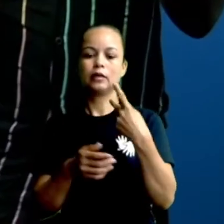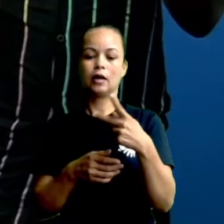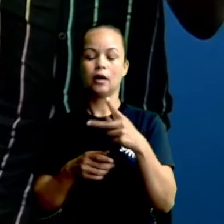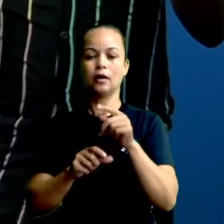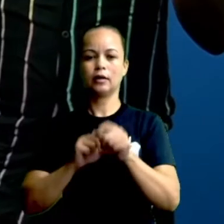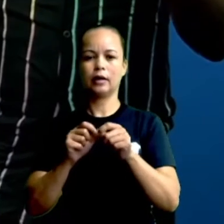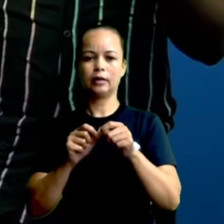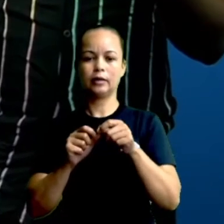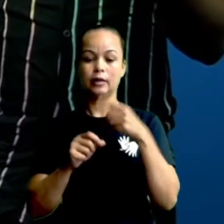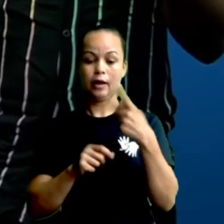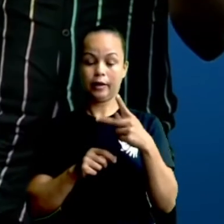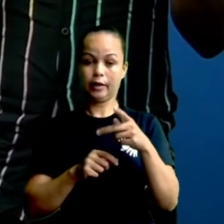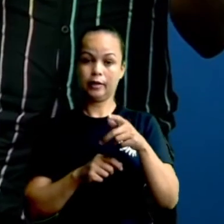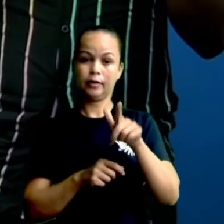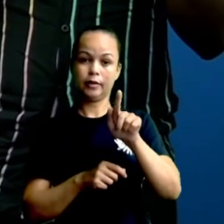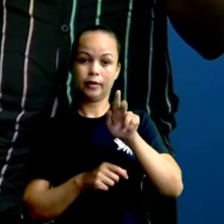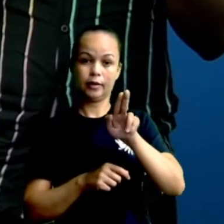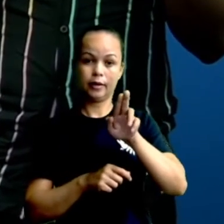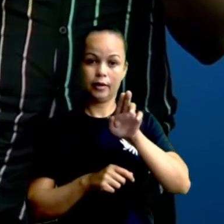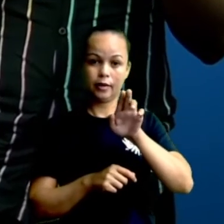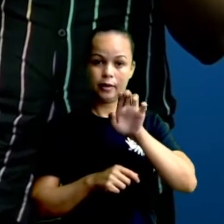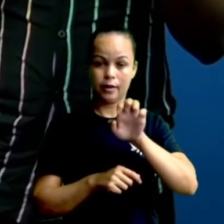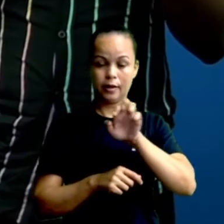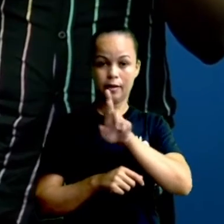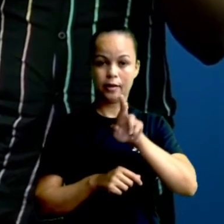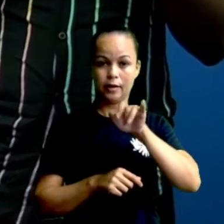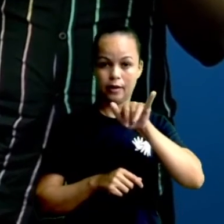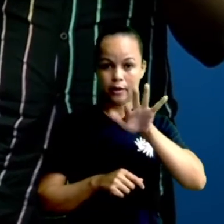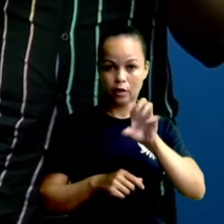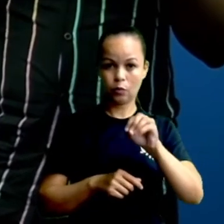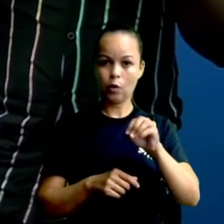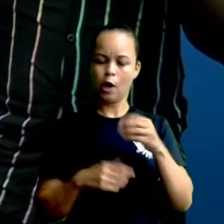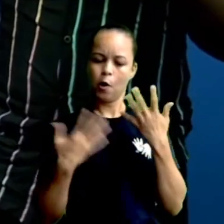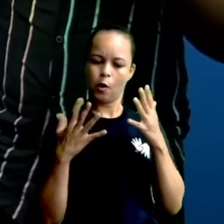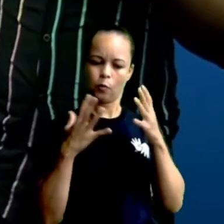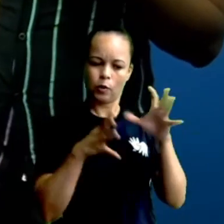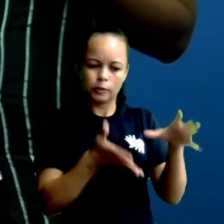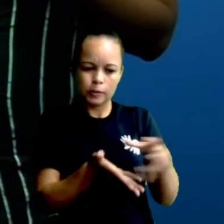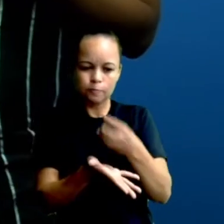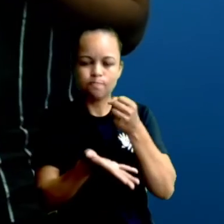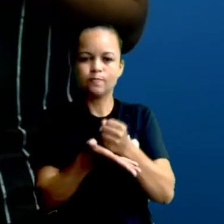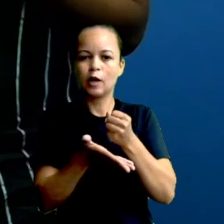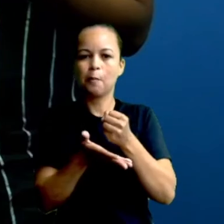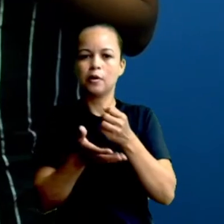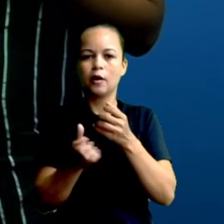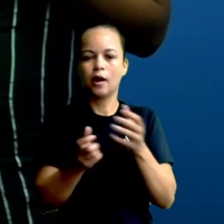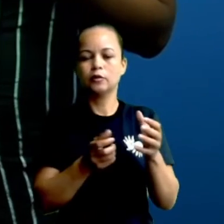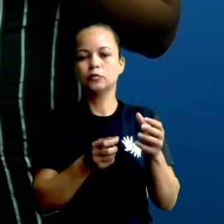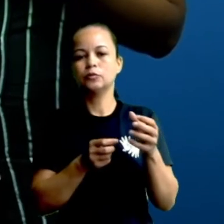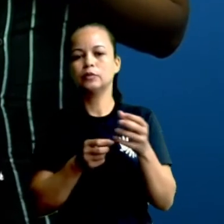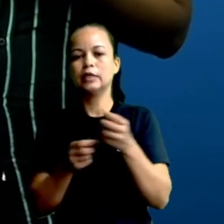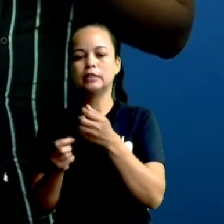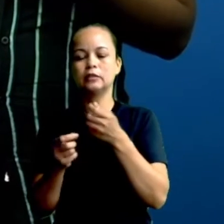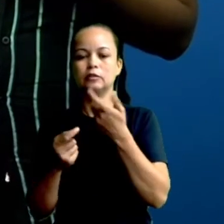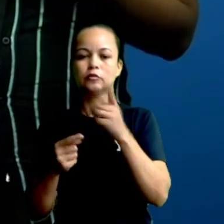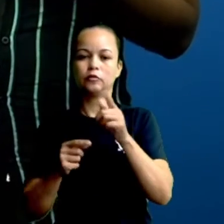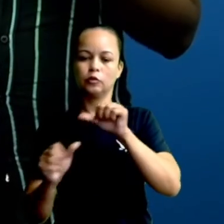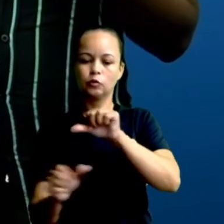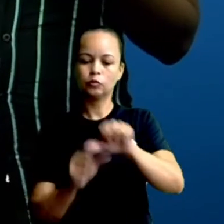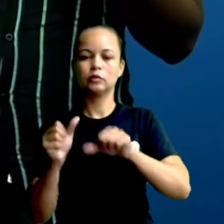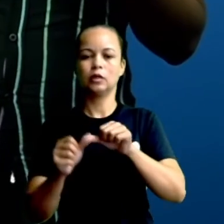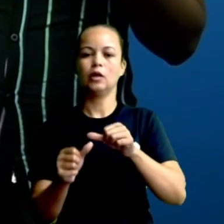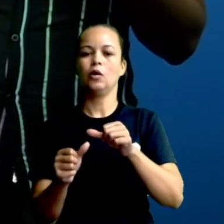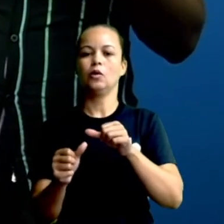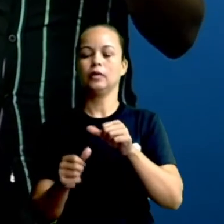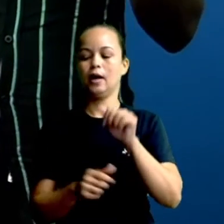que estava sendo capturado, era uma honra para ele ser capturado e depois ele passar pelo ritual de antropofagia,